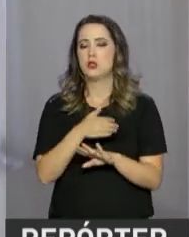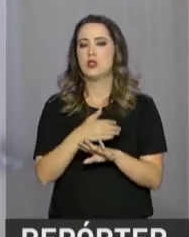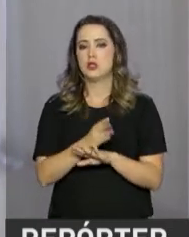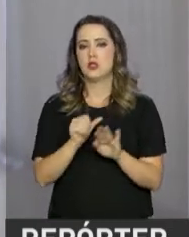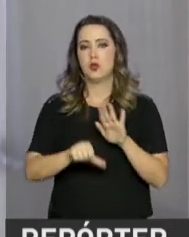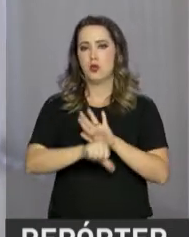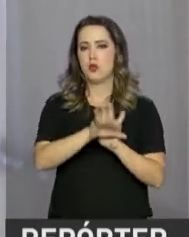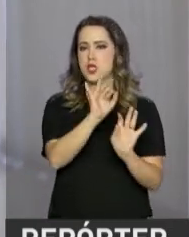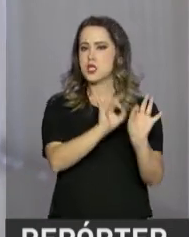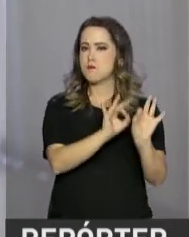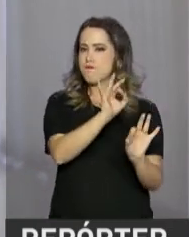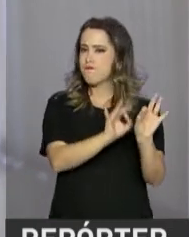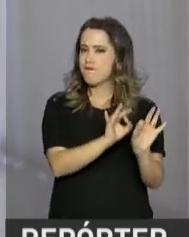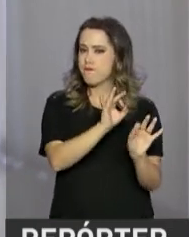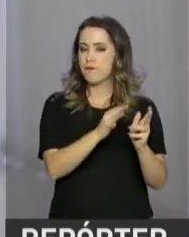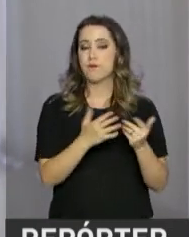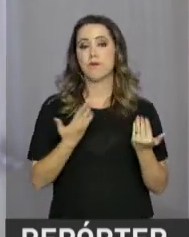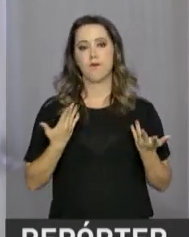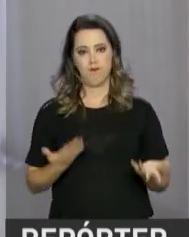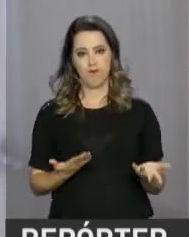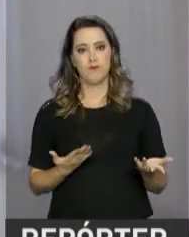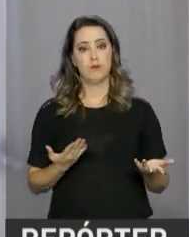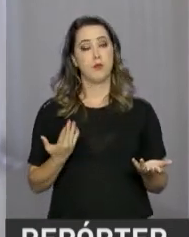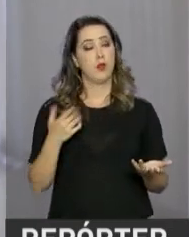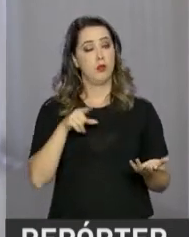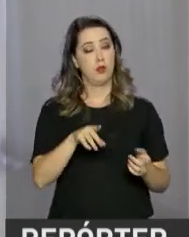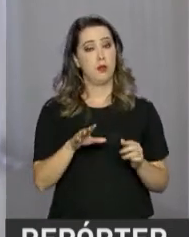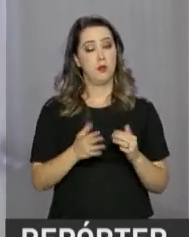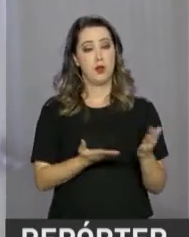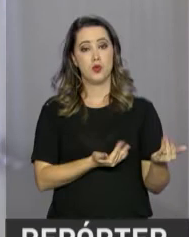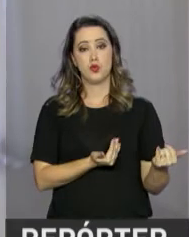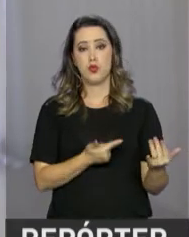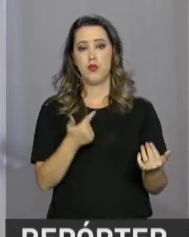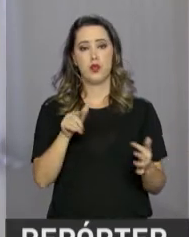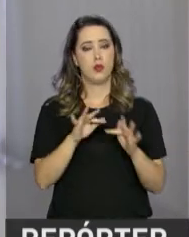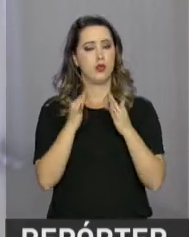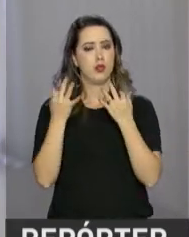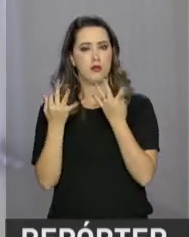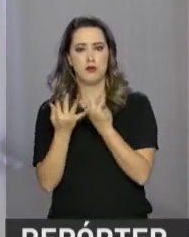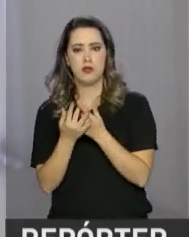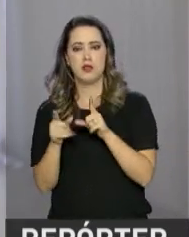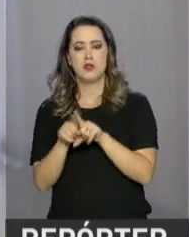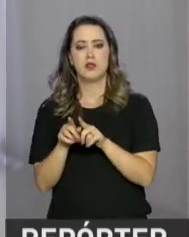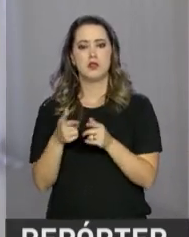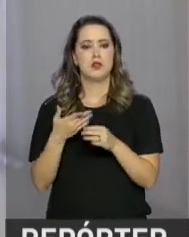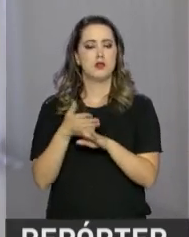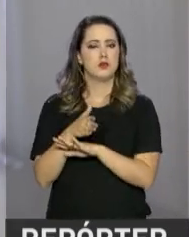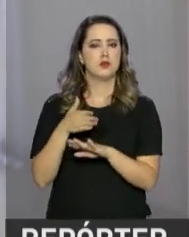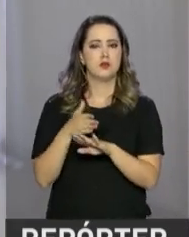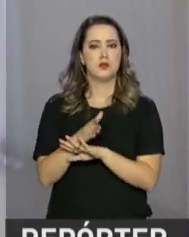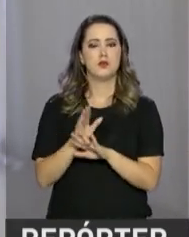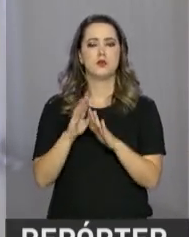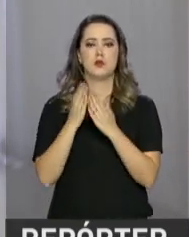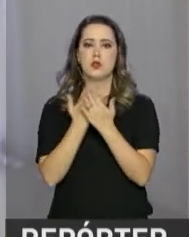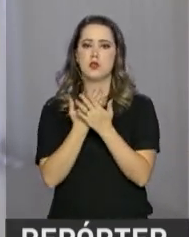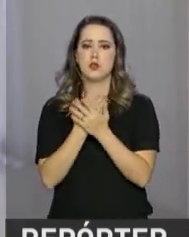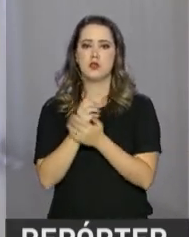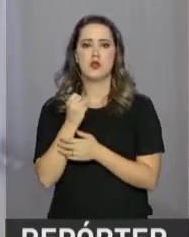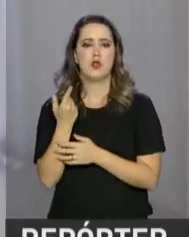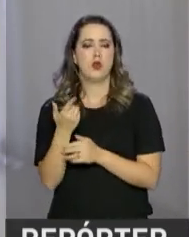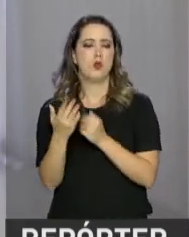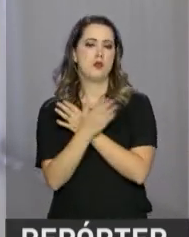organizado sobretudo os jovens que não têm família estruturada e não estão na escola o que não têm